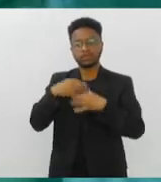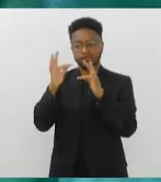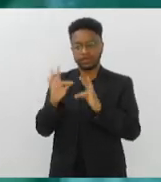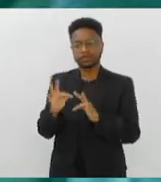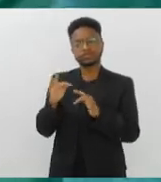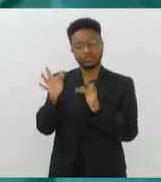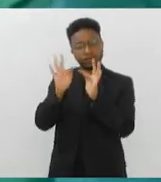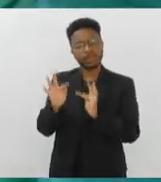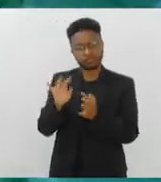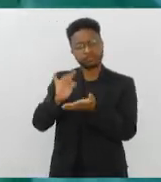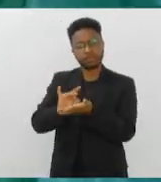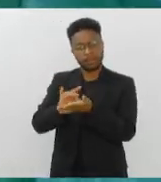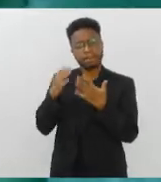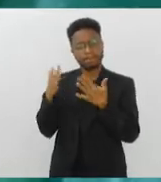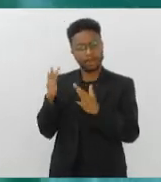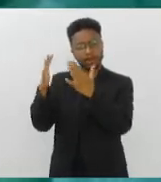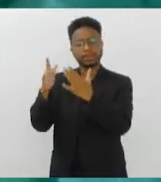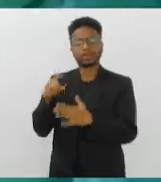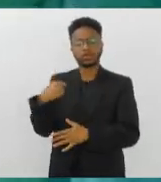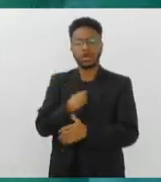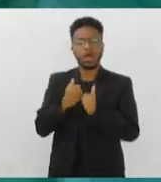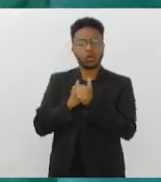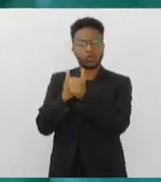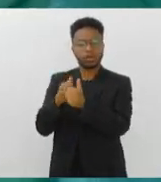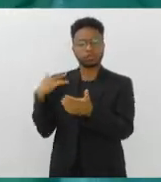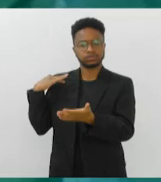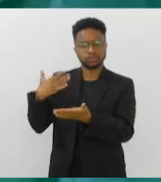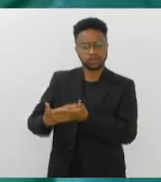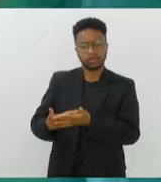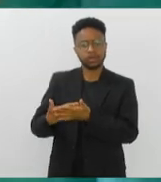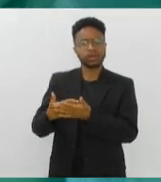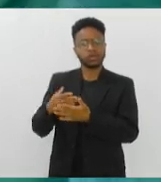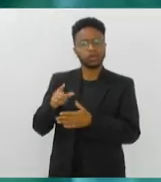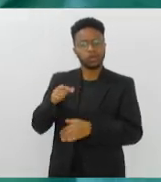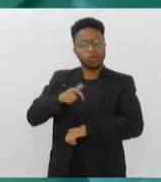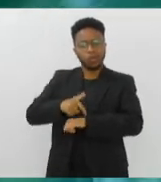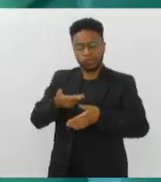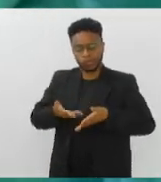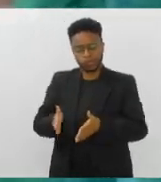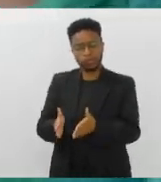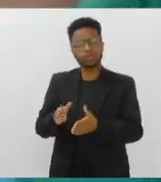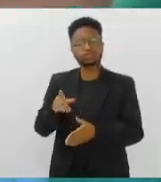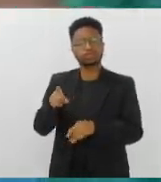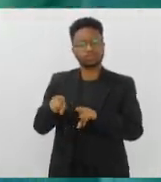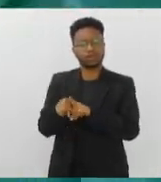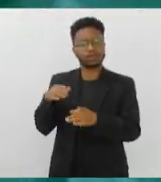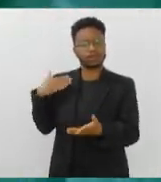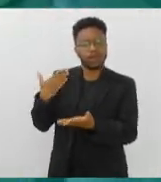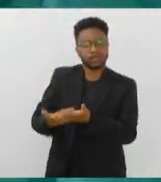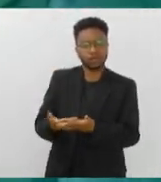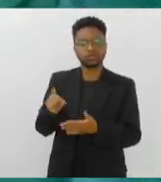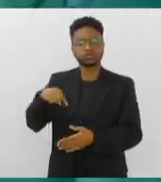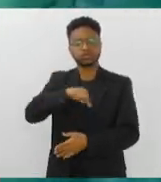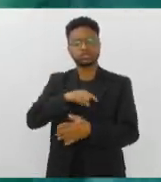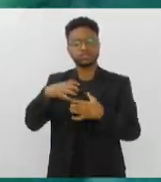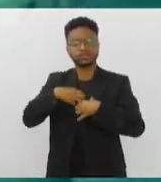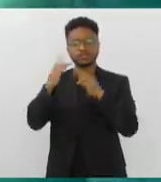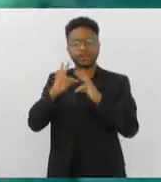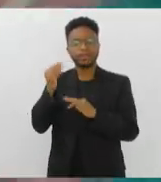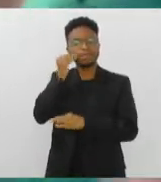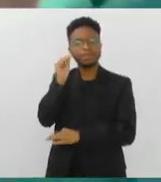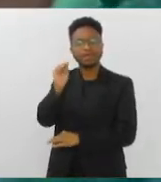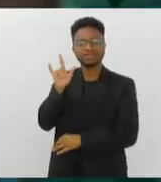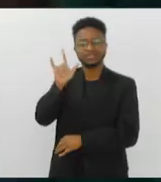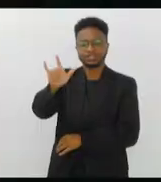feliz, muitos parabéns. A gente está acompanhando essa jornada desde que a gente nasceu e a gente está muito feliz por todo momento que a gente está com você. Beijo. Beijo, pai.